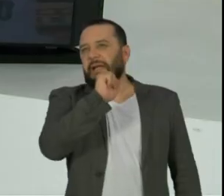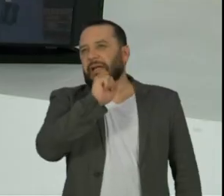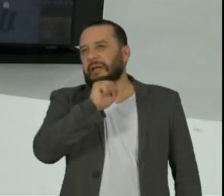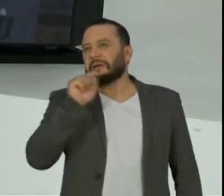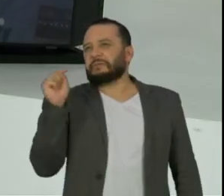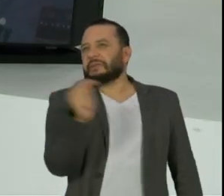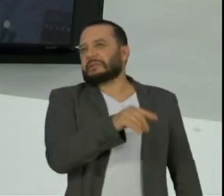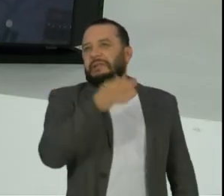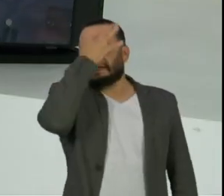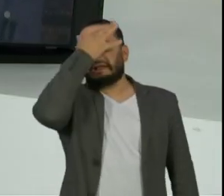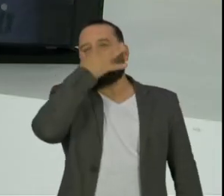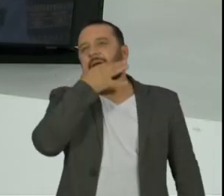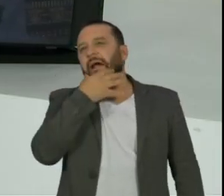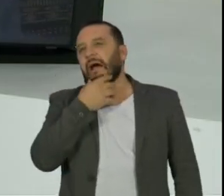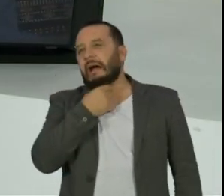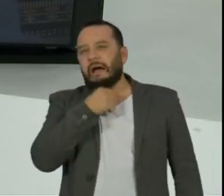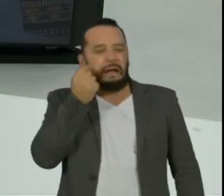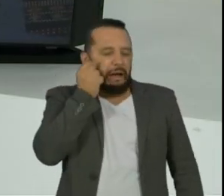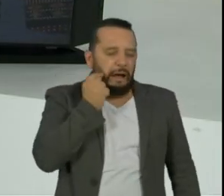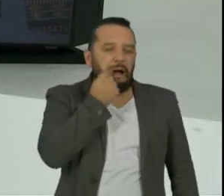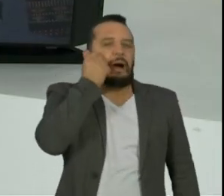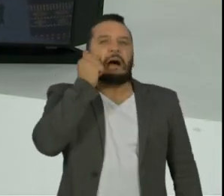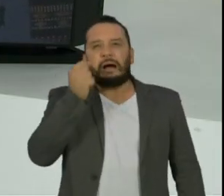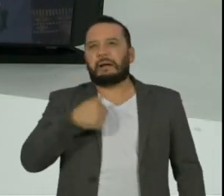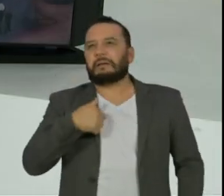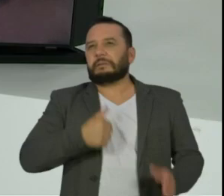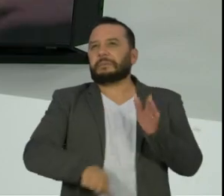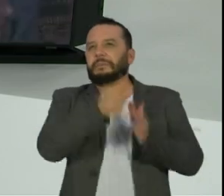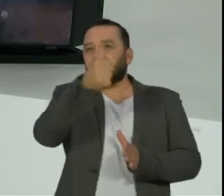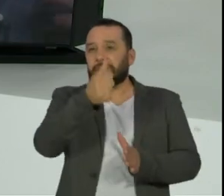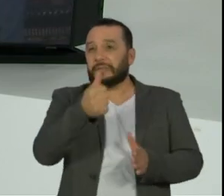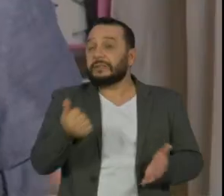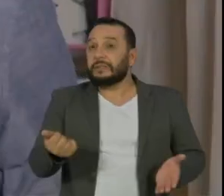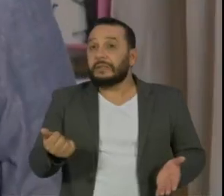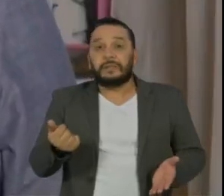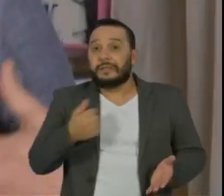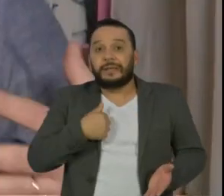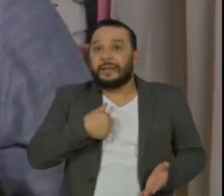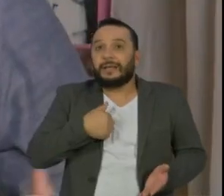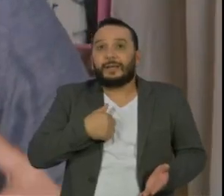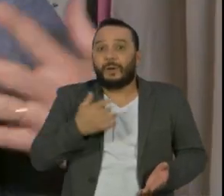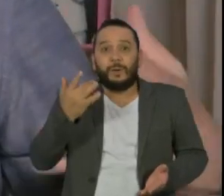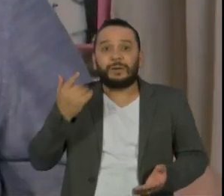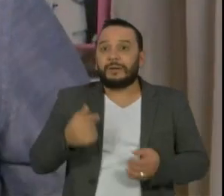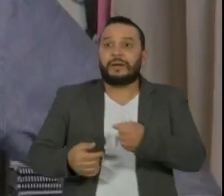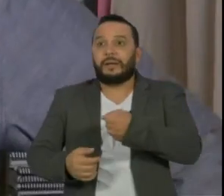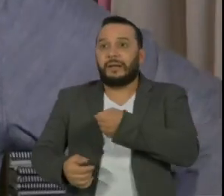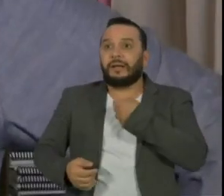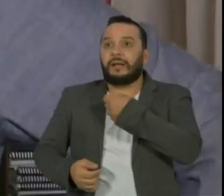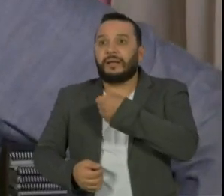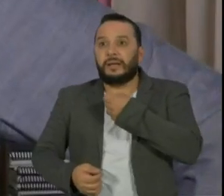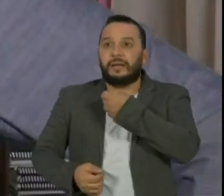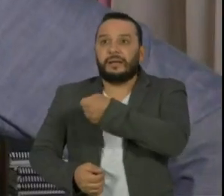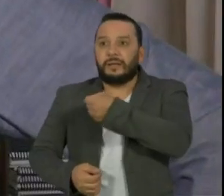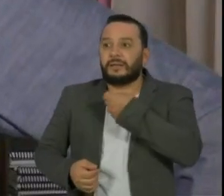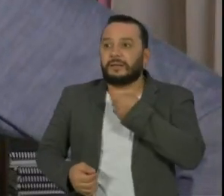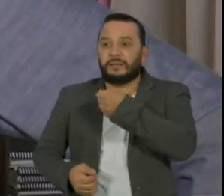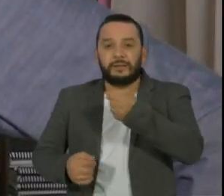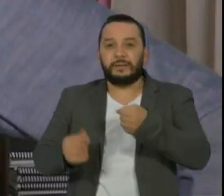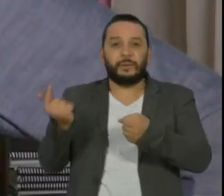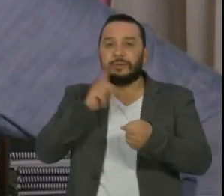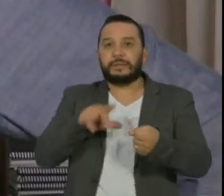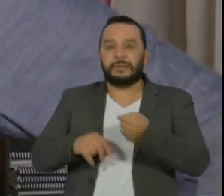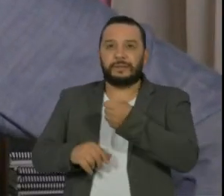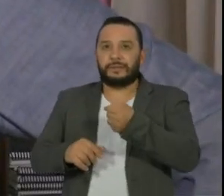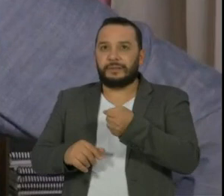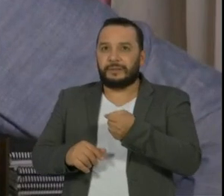de ratão que eu poucas vezes vi na minha vida. E o cara não conseguia reagir, o repórter não conseguia sair daquela situação. Se eu não